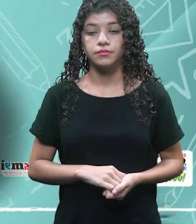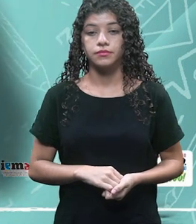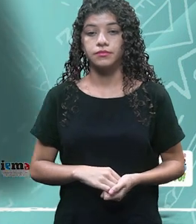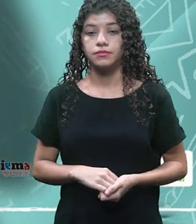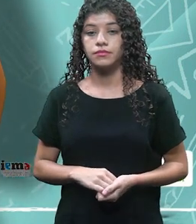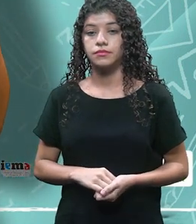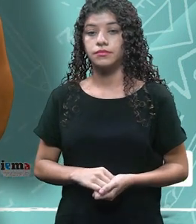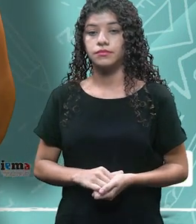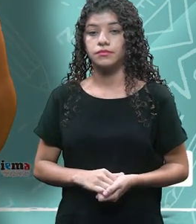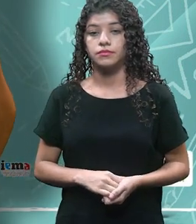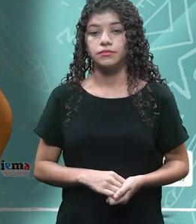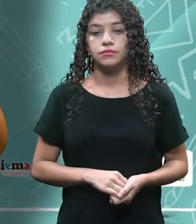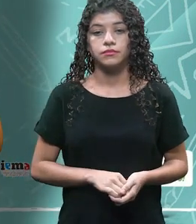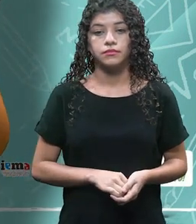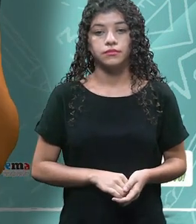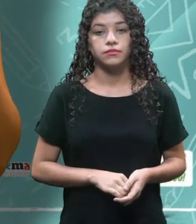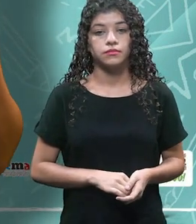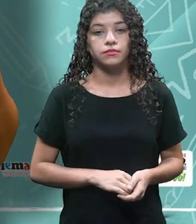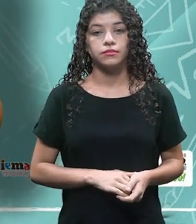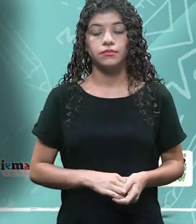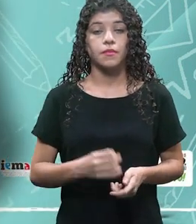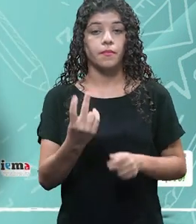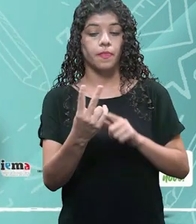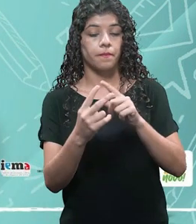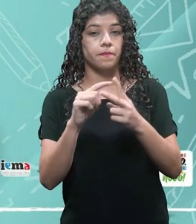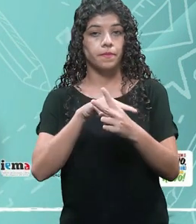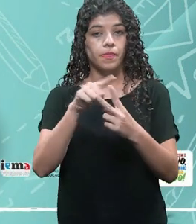eh colocar em prática aquelas duas